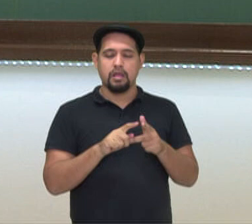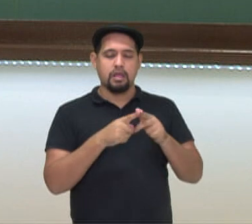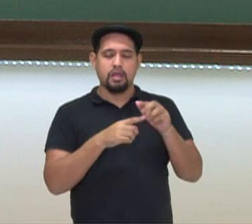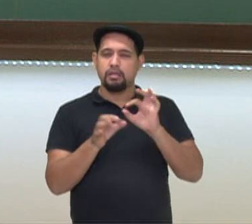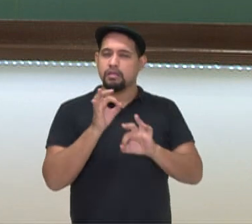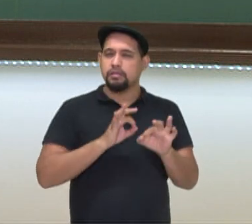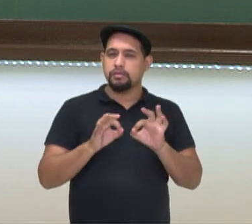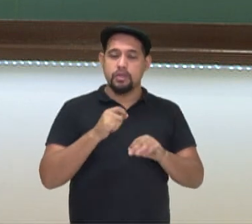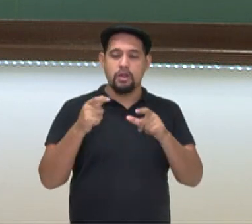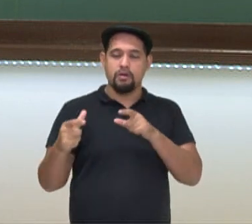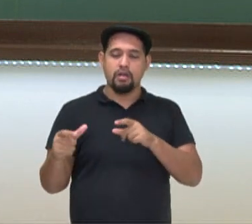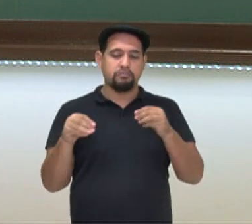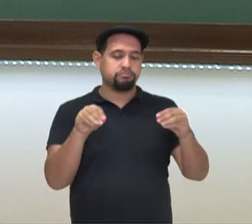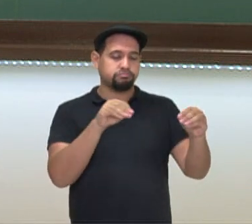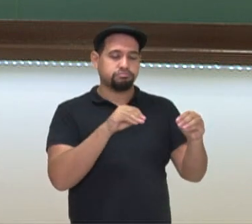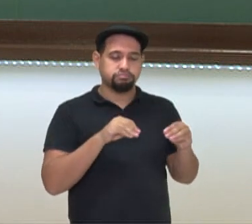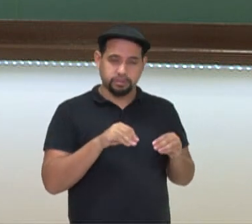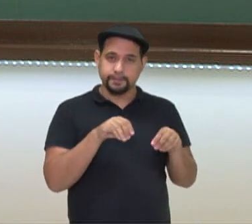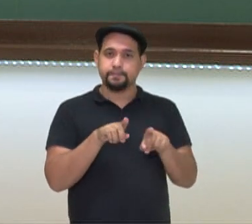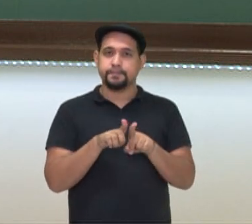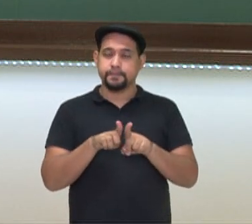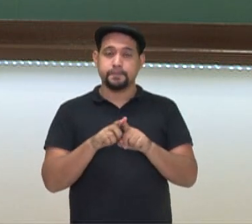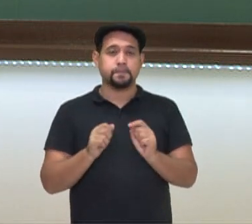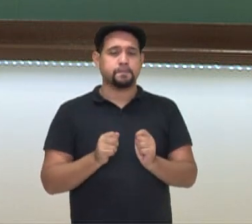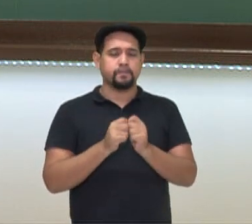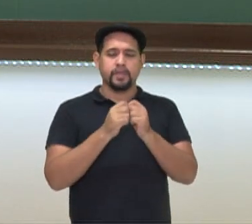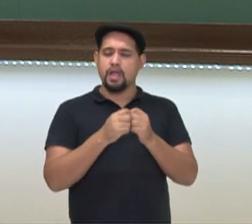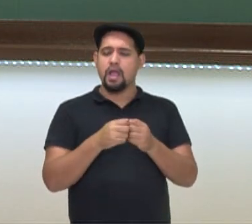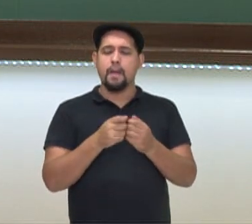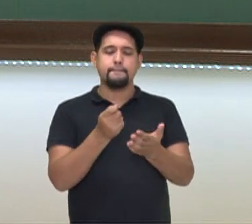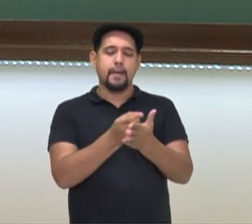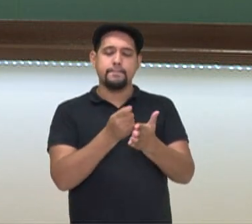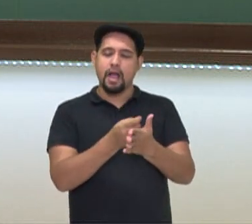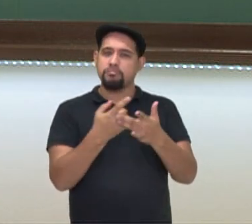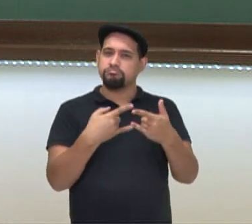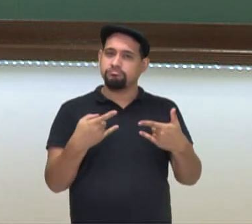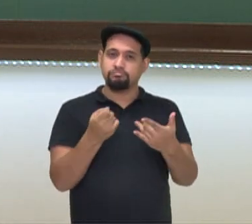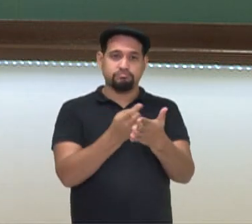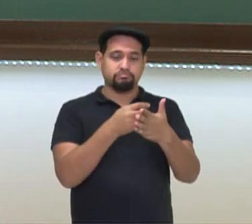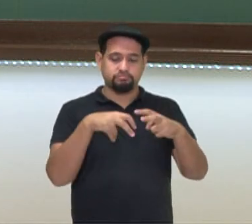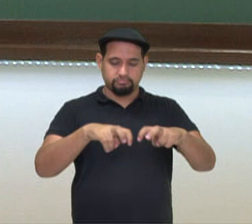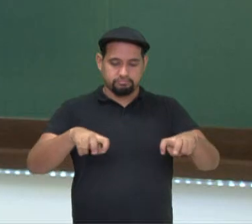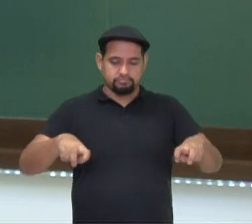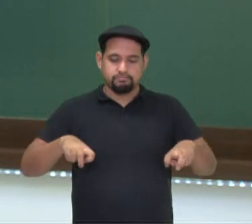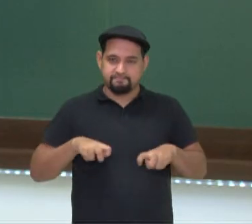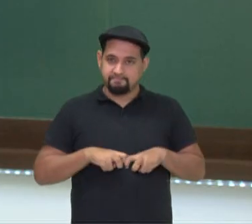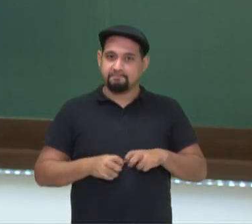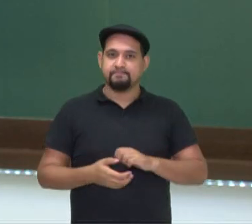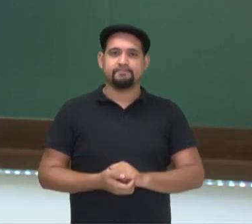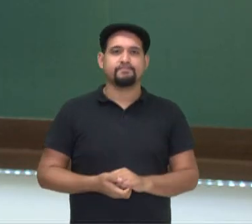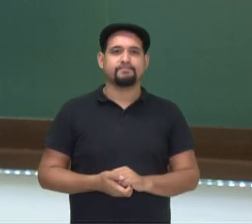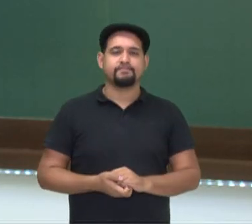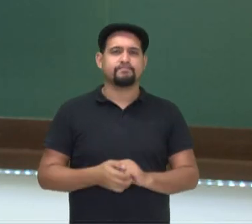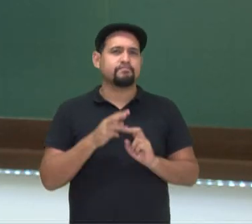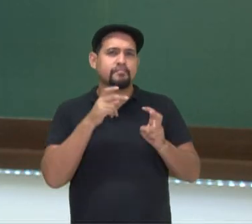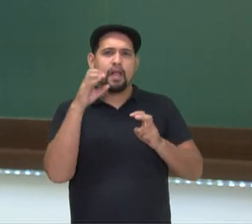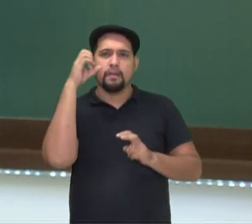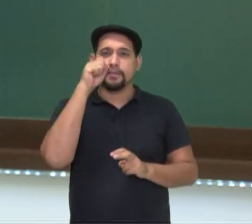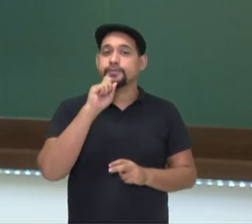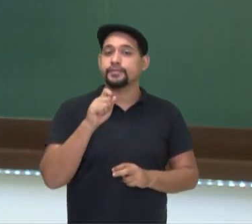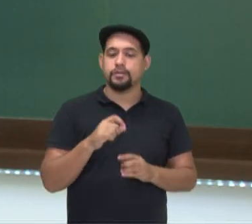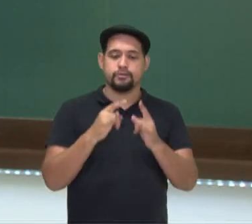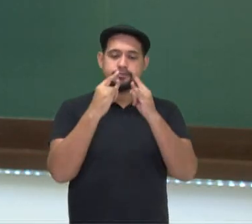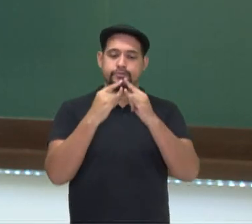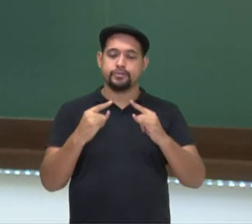de um local para o outro, com a cerca em volta, a bilheteria para cobrar os ingressos. E a gente viu também o